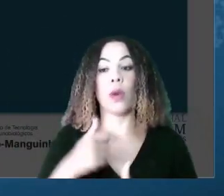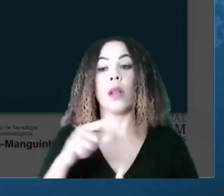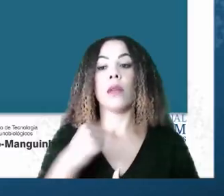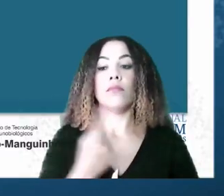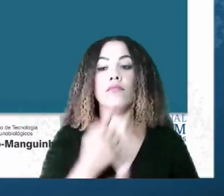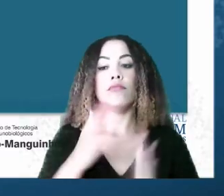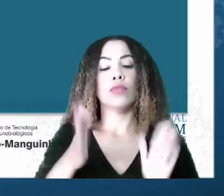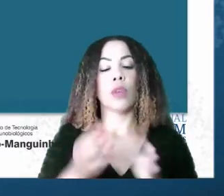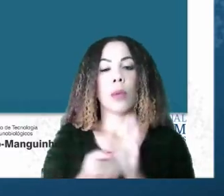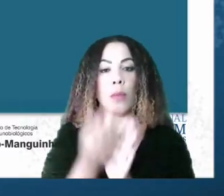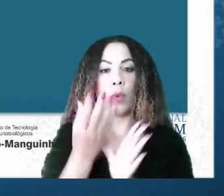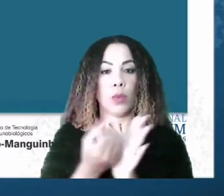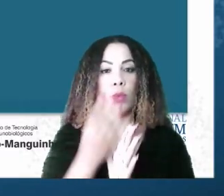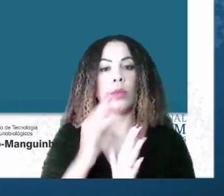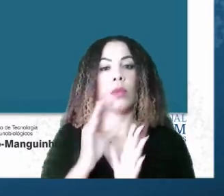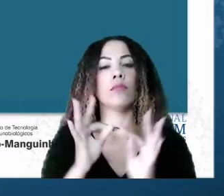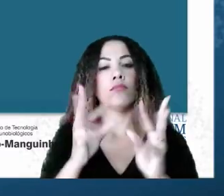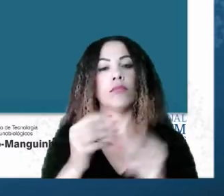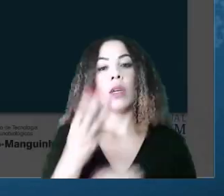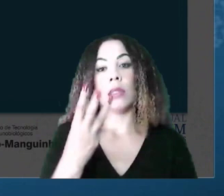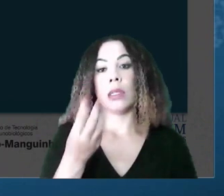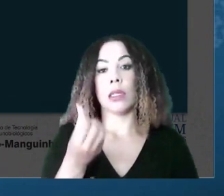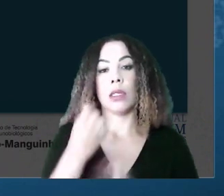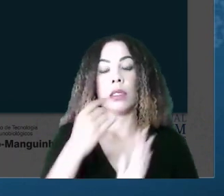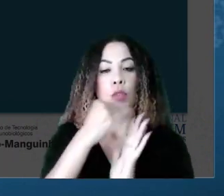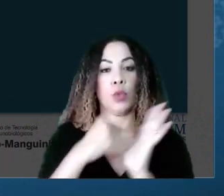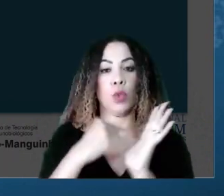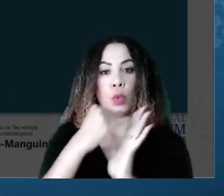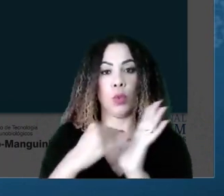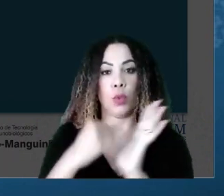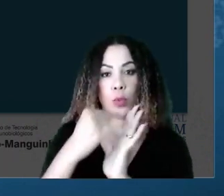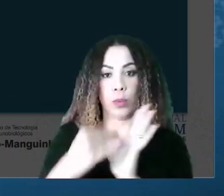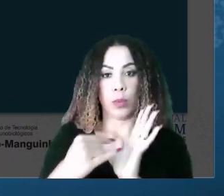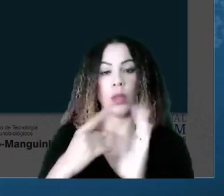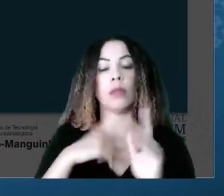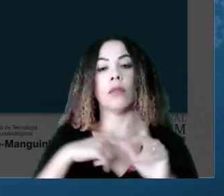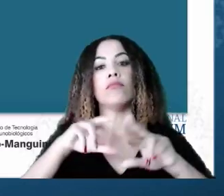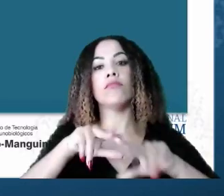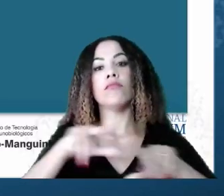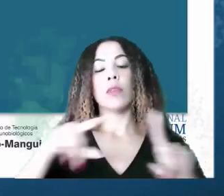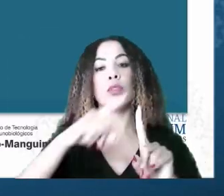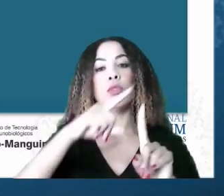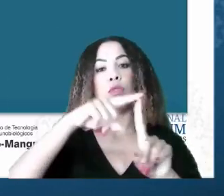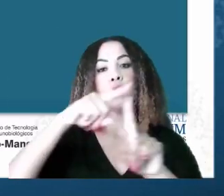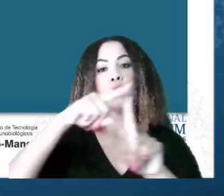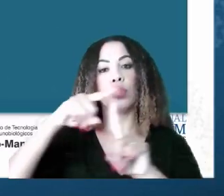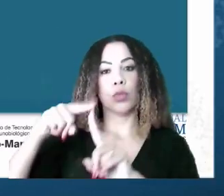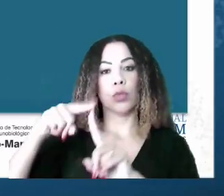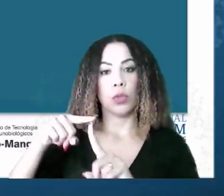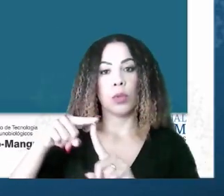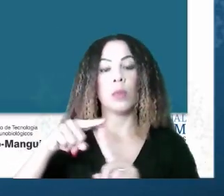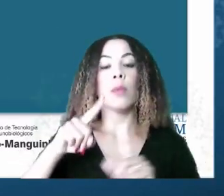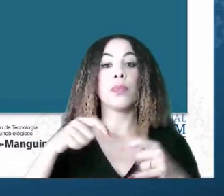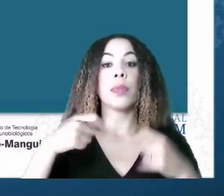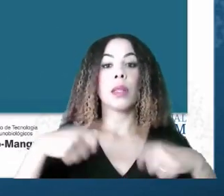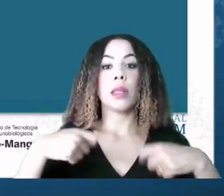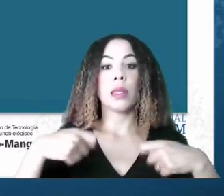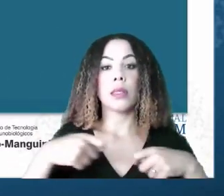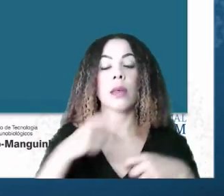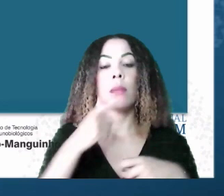produzimos um total de 36 documentos, dentre as diversas tipologias, que são necessárias para a